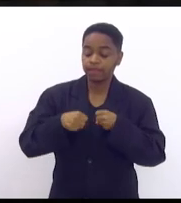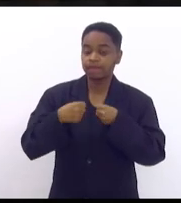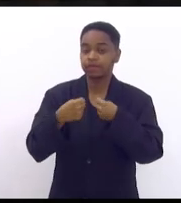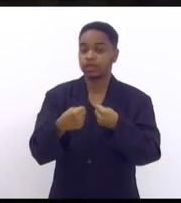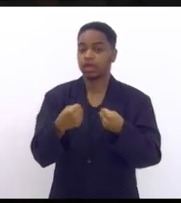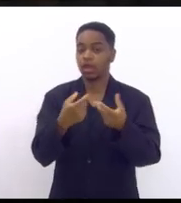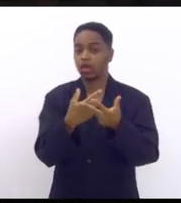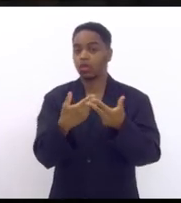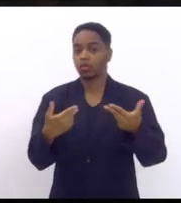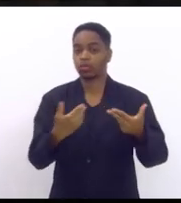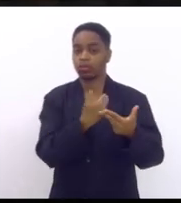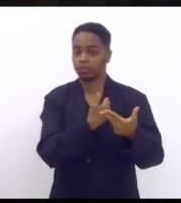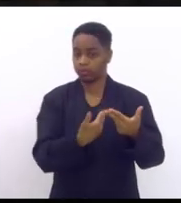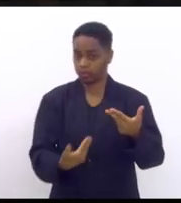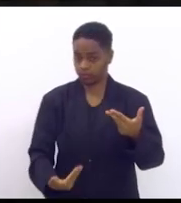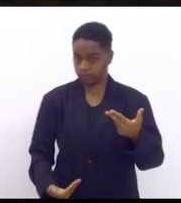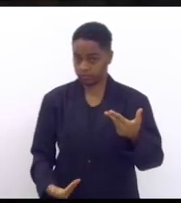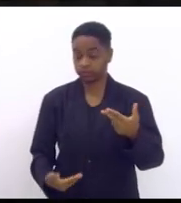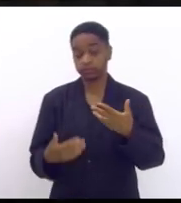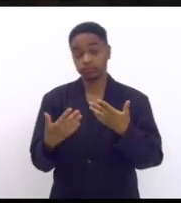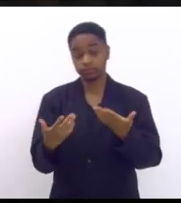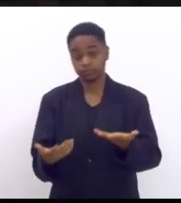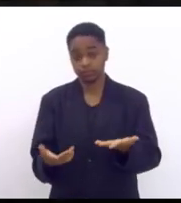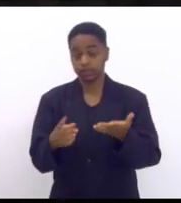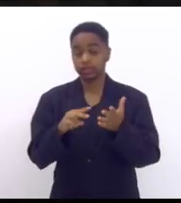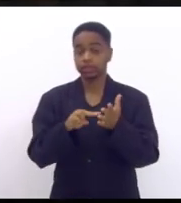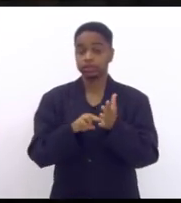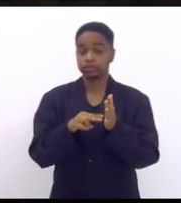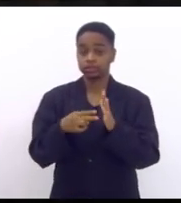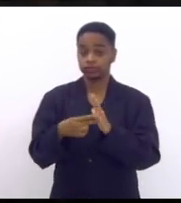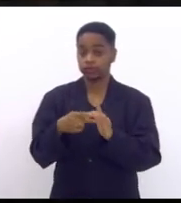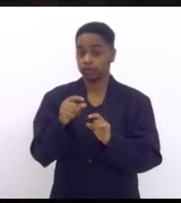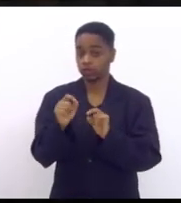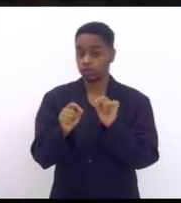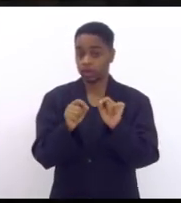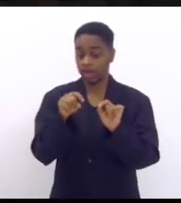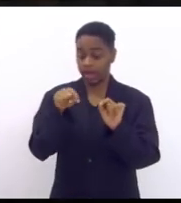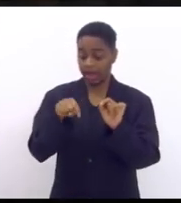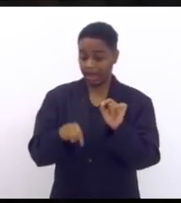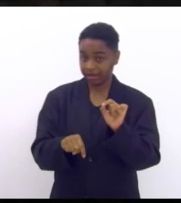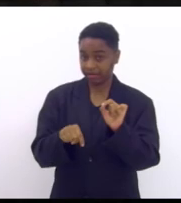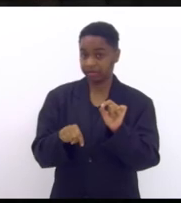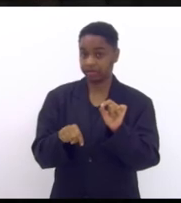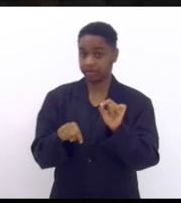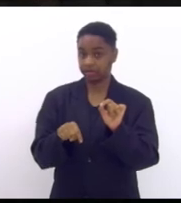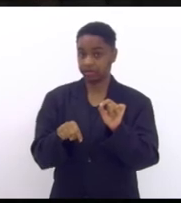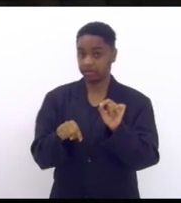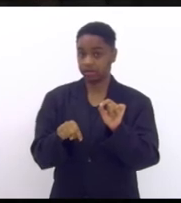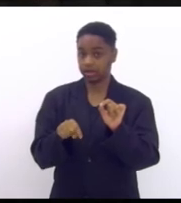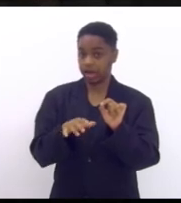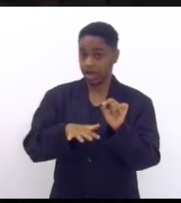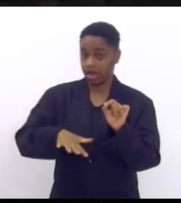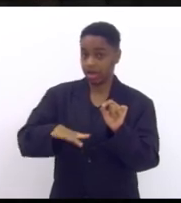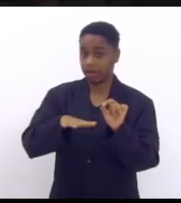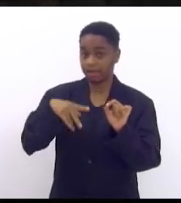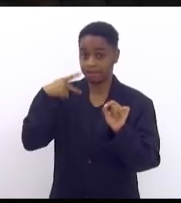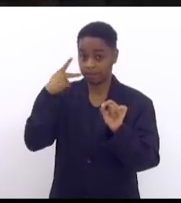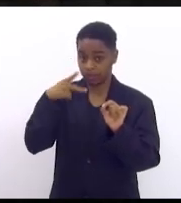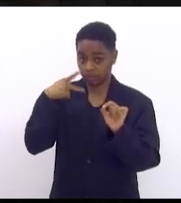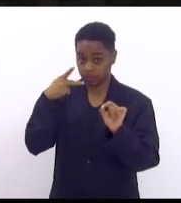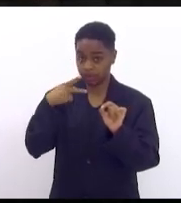pública, visto que compete ao Parlamento, não exclusivamente,